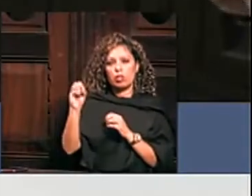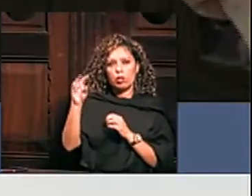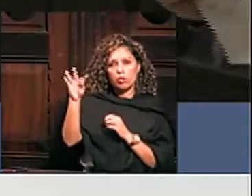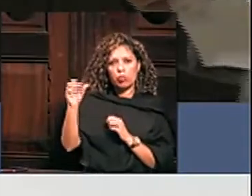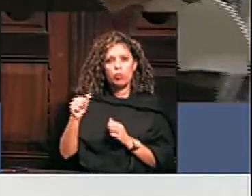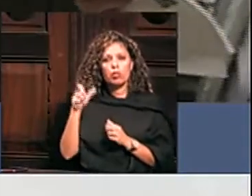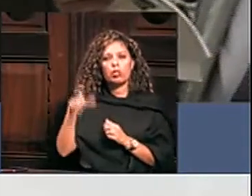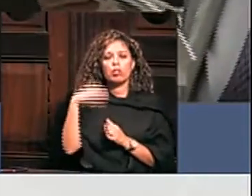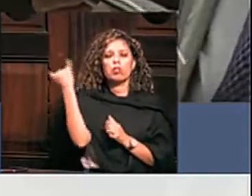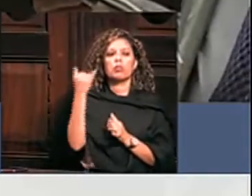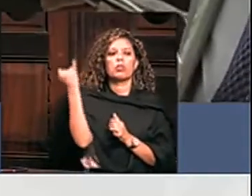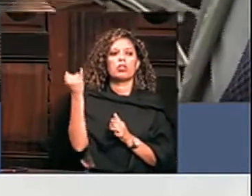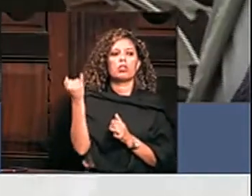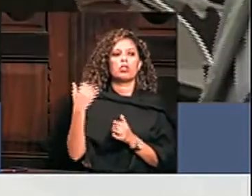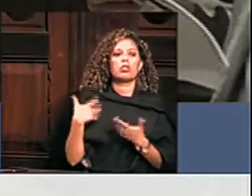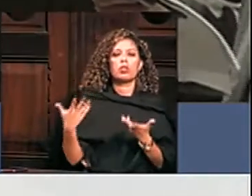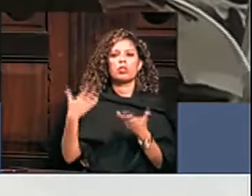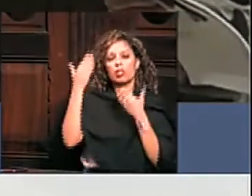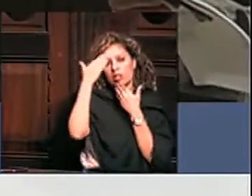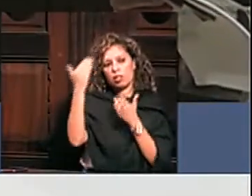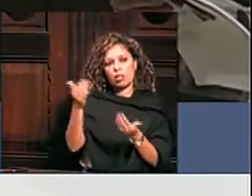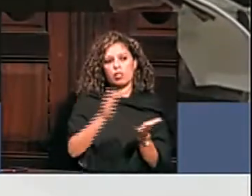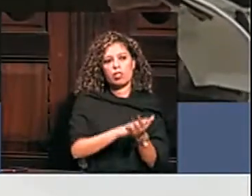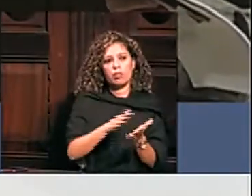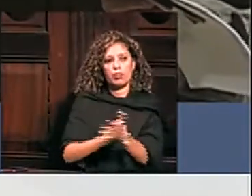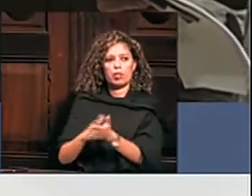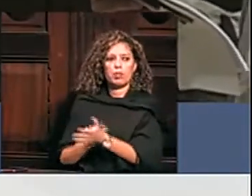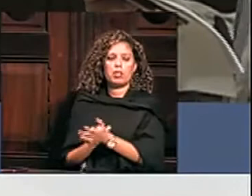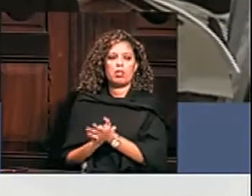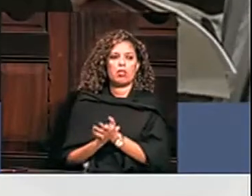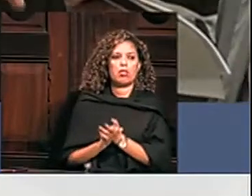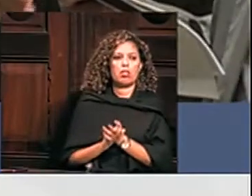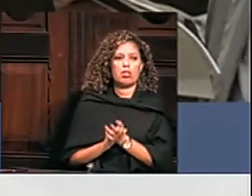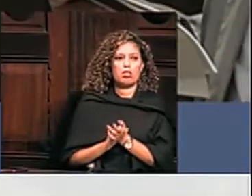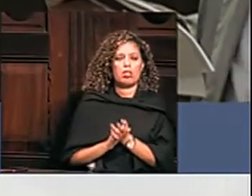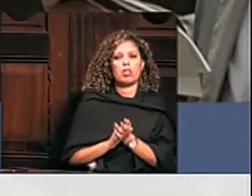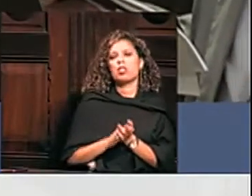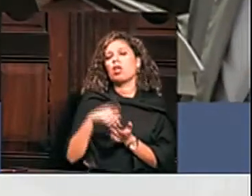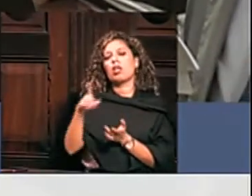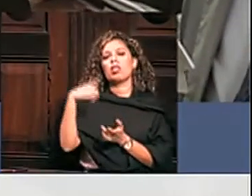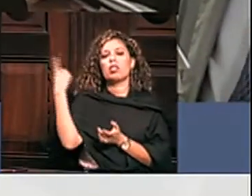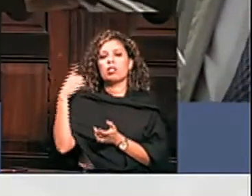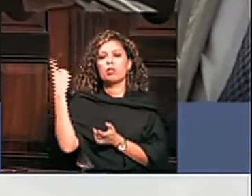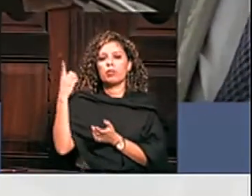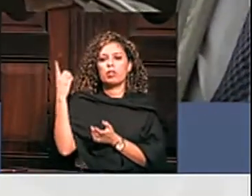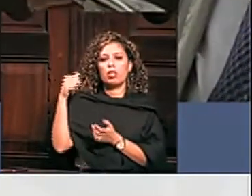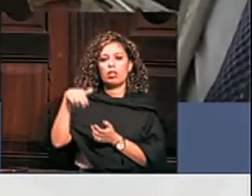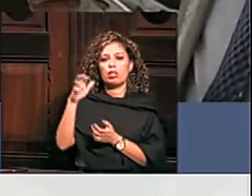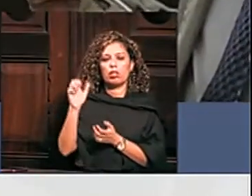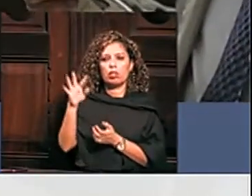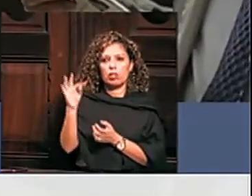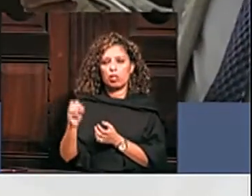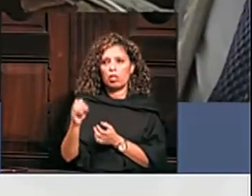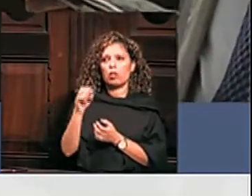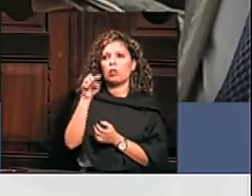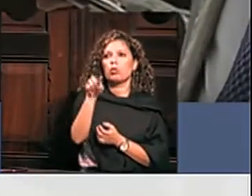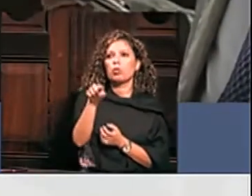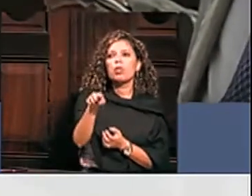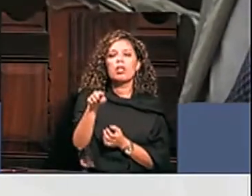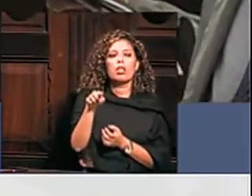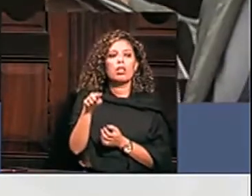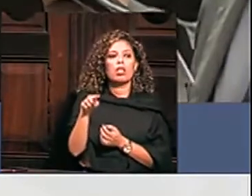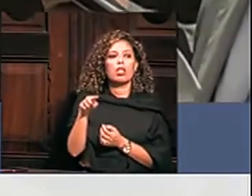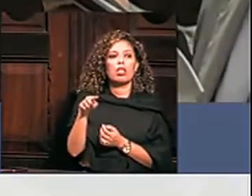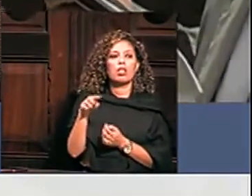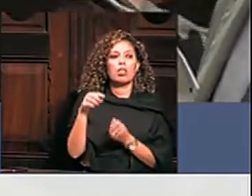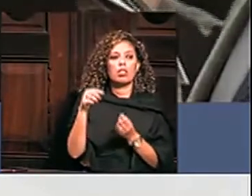porém também soube ceder. E eu quero aqui registrar de forma muito especial, parabenizar o deputado Jorge Felipe Neto, que foi absolutamente,